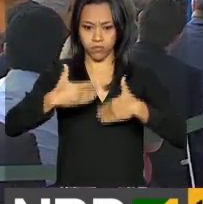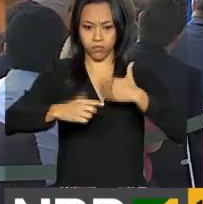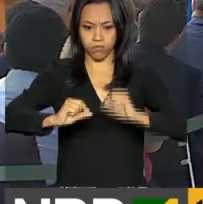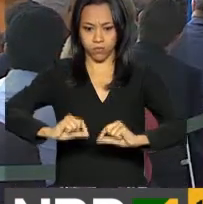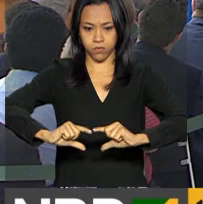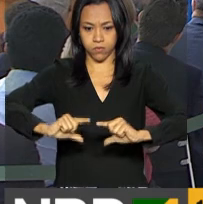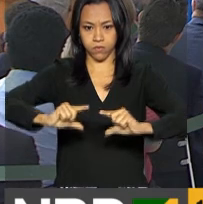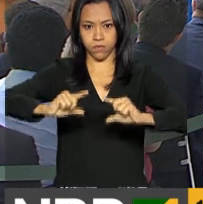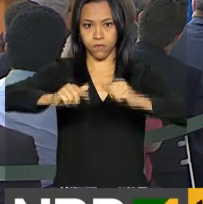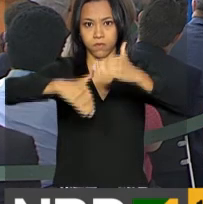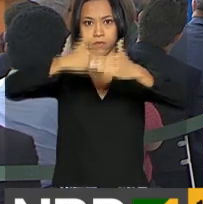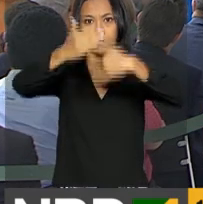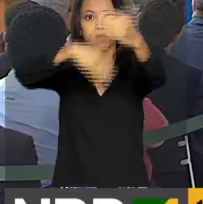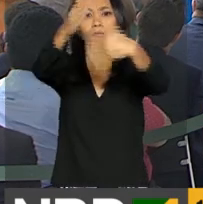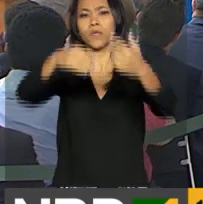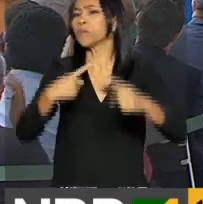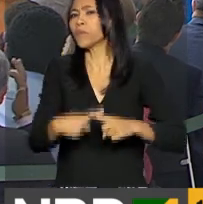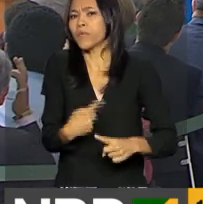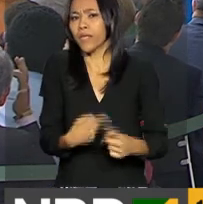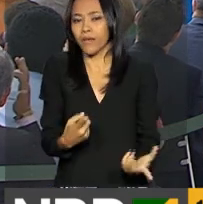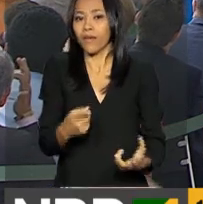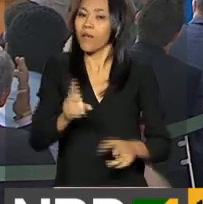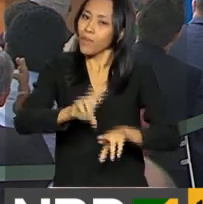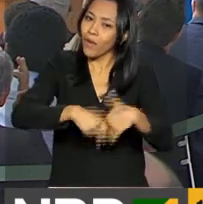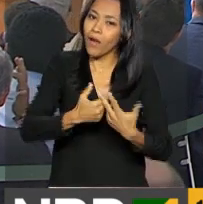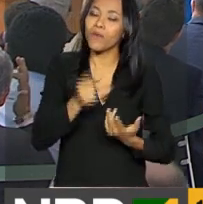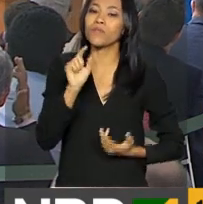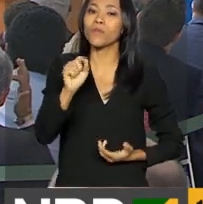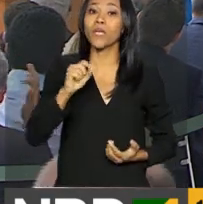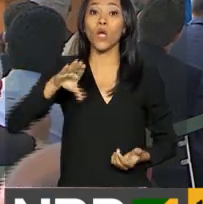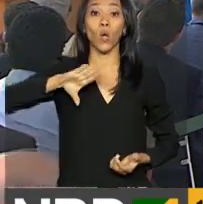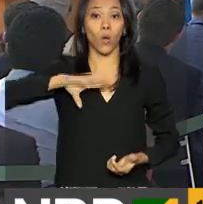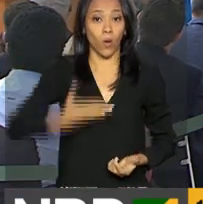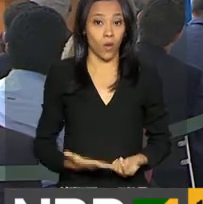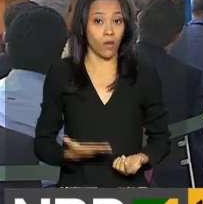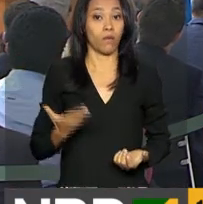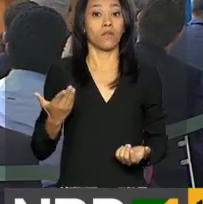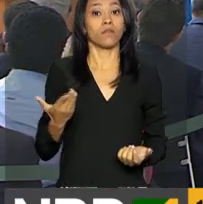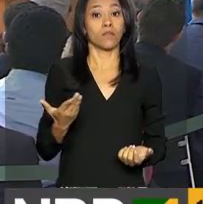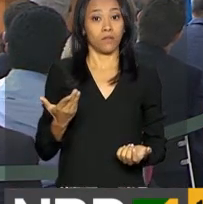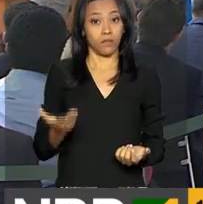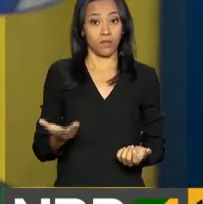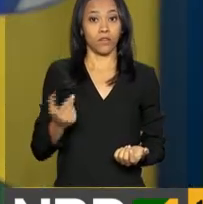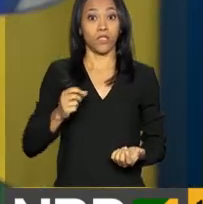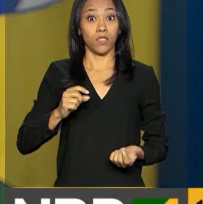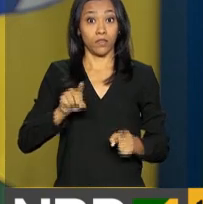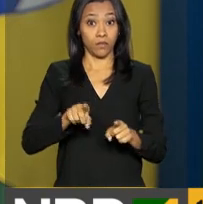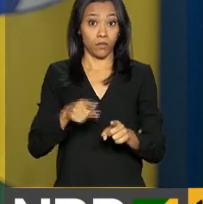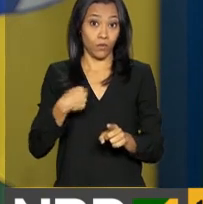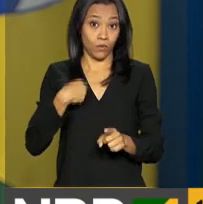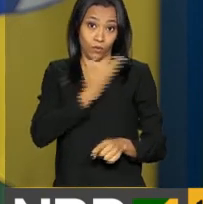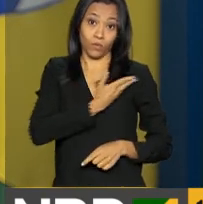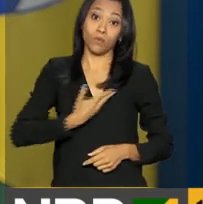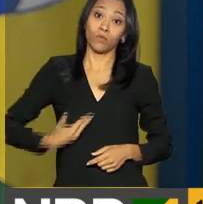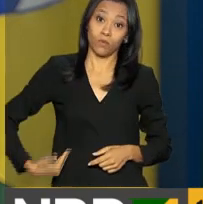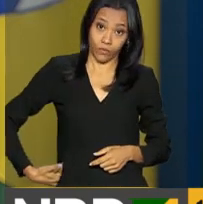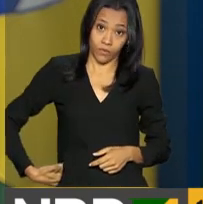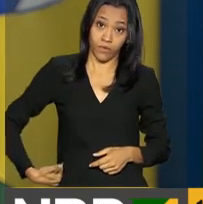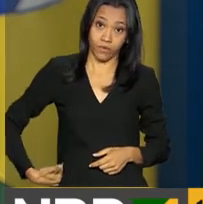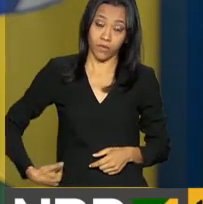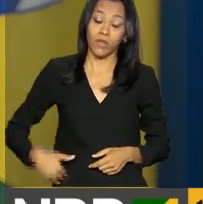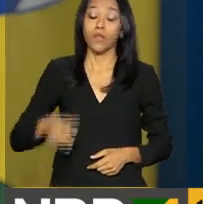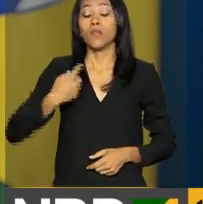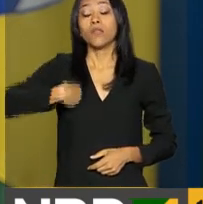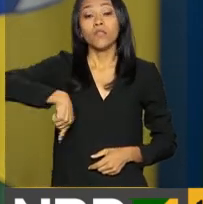Se me permitem, pela coragem, se não mesmo, pela ousadia do nosso governo. Nós fomos capazes, estamos